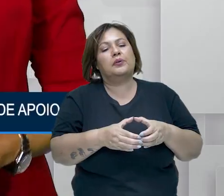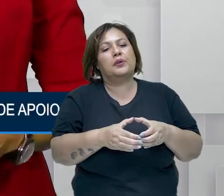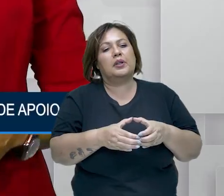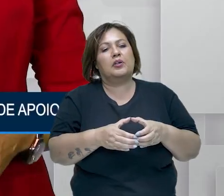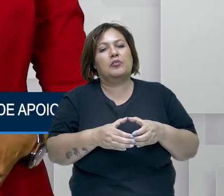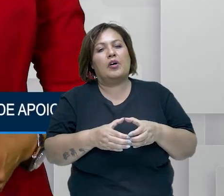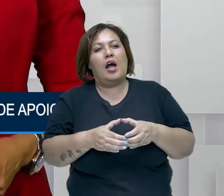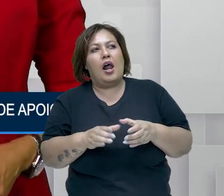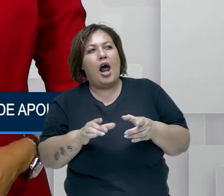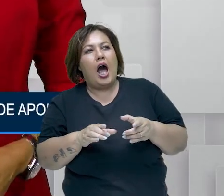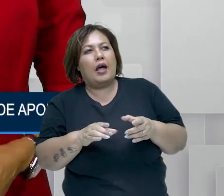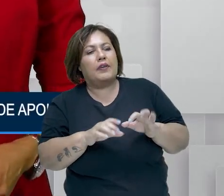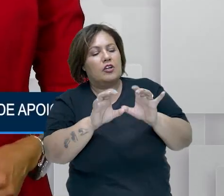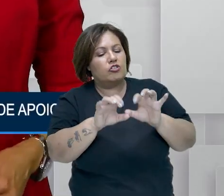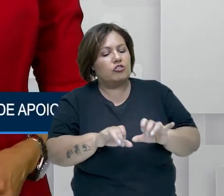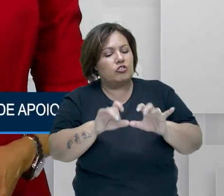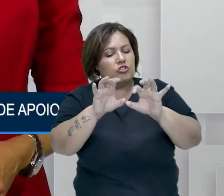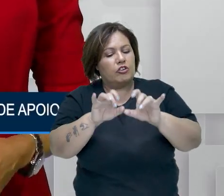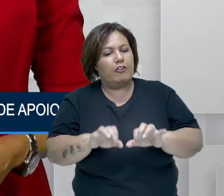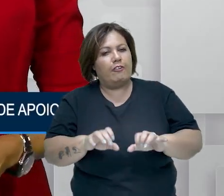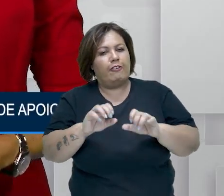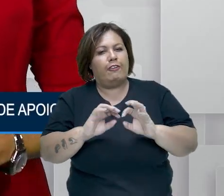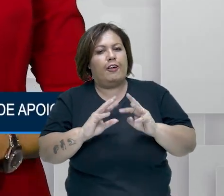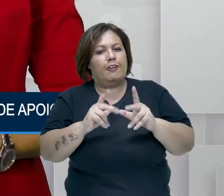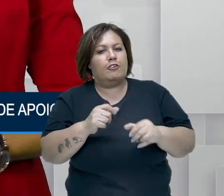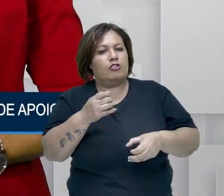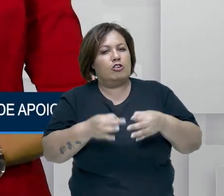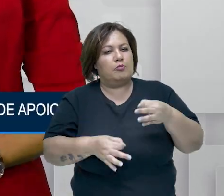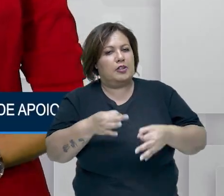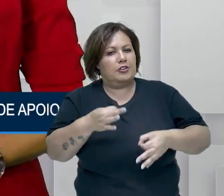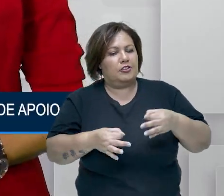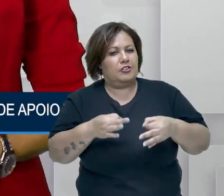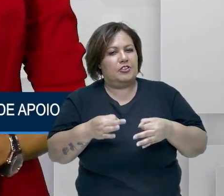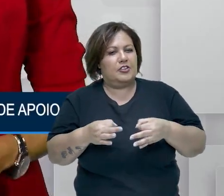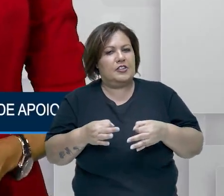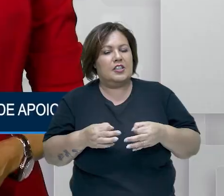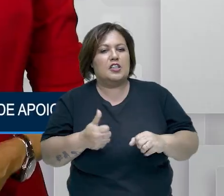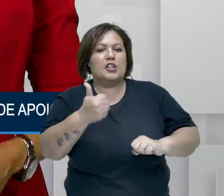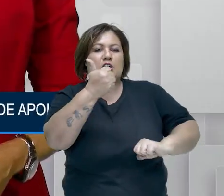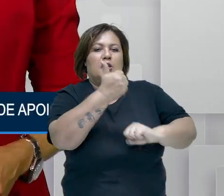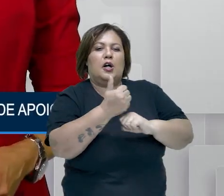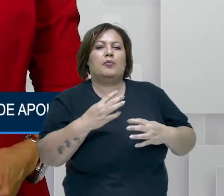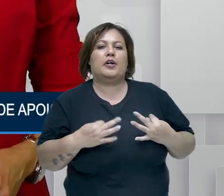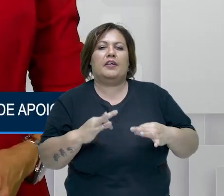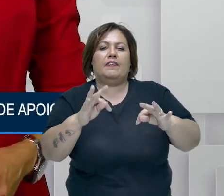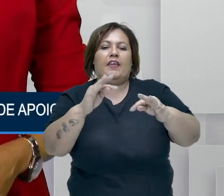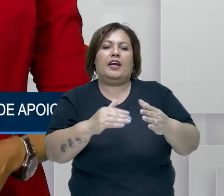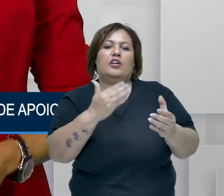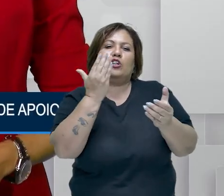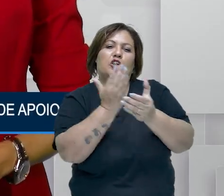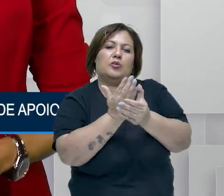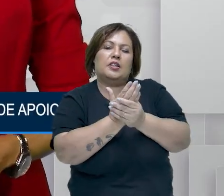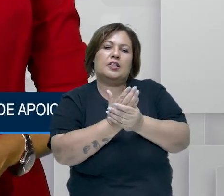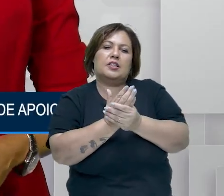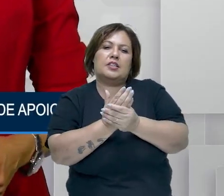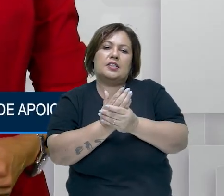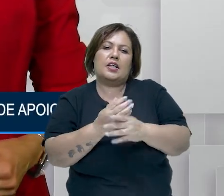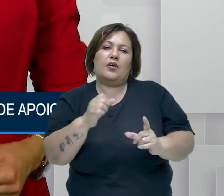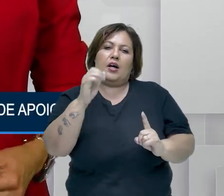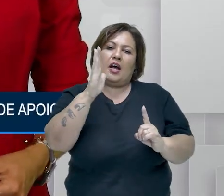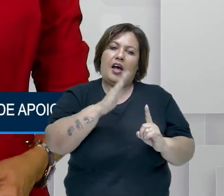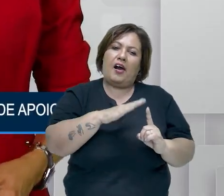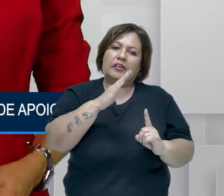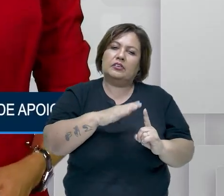frentes: levantamento de dados e diagnóstico de demandas judiciais ambientais, apoio técnico e processual a magistrados, a